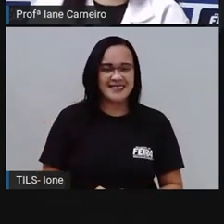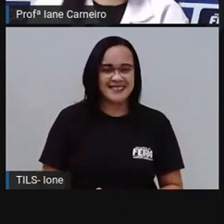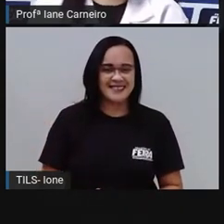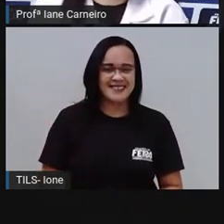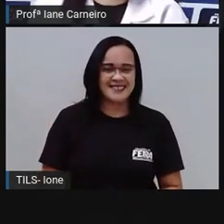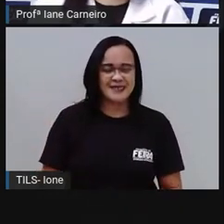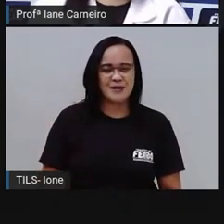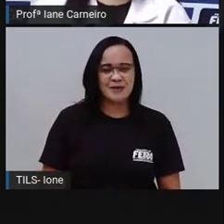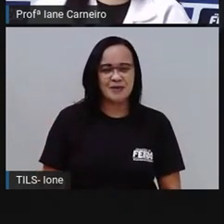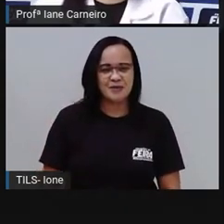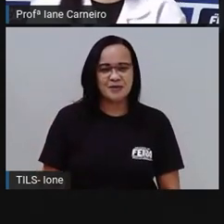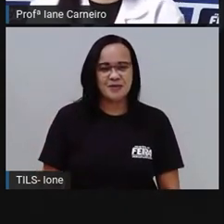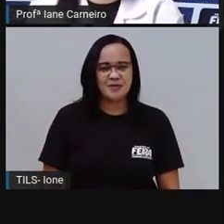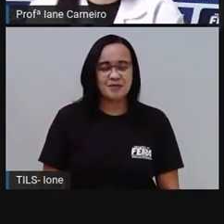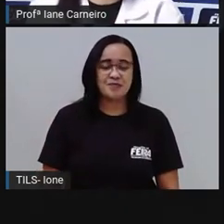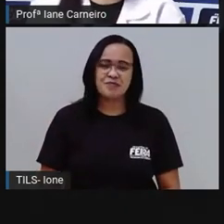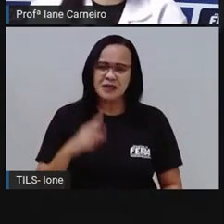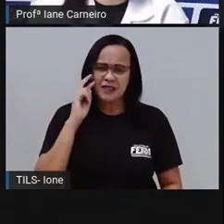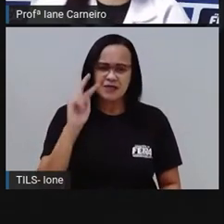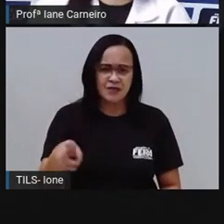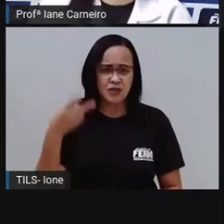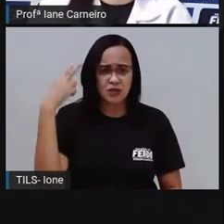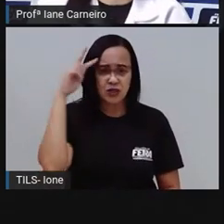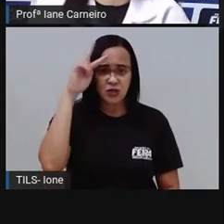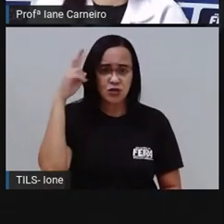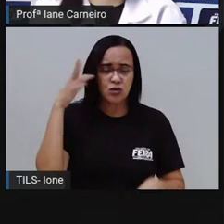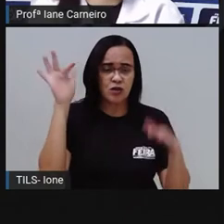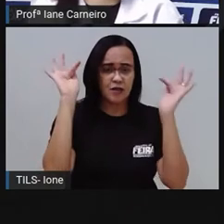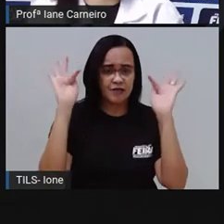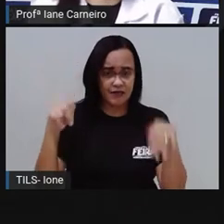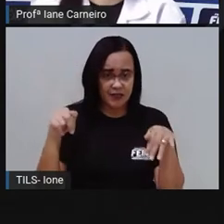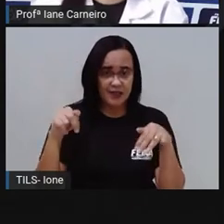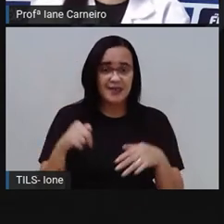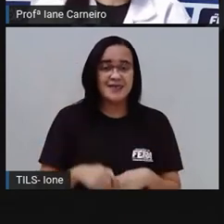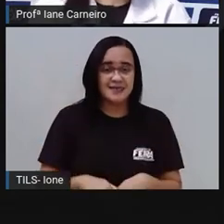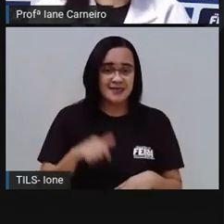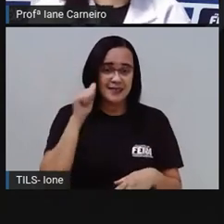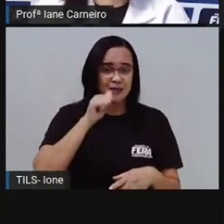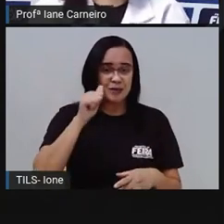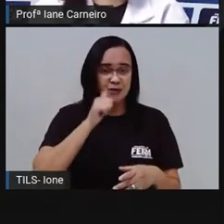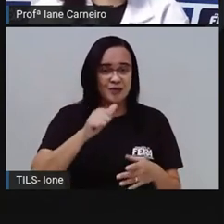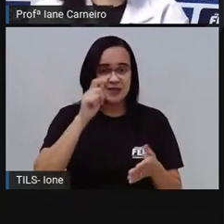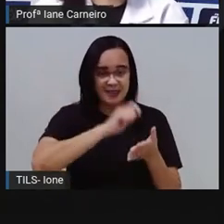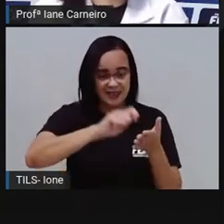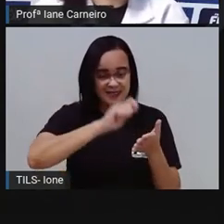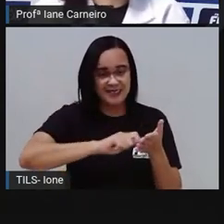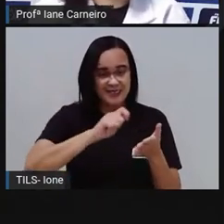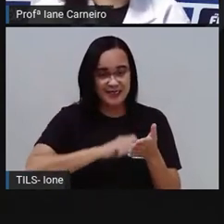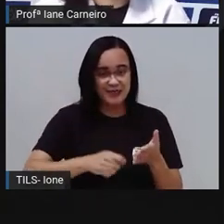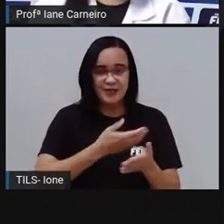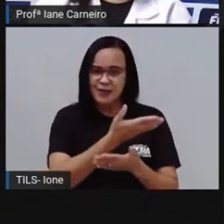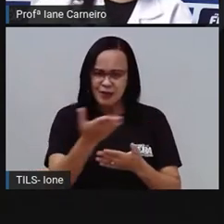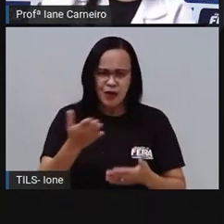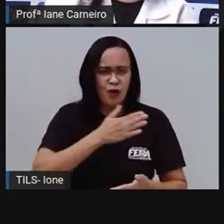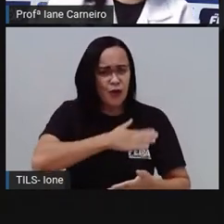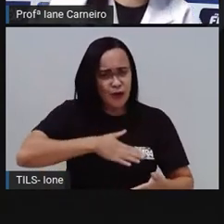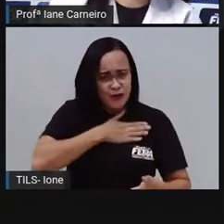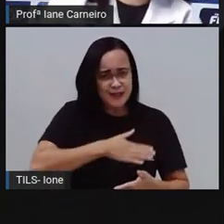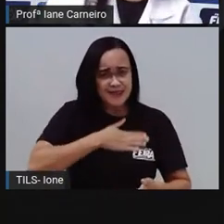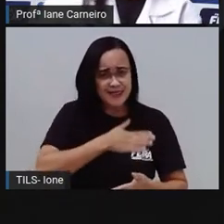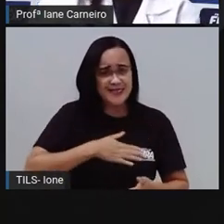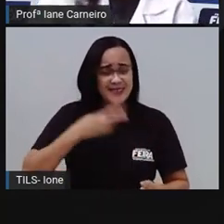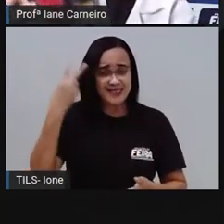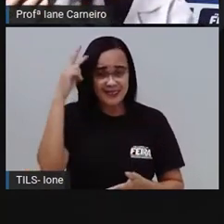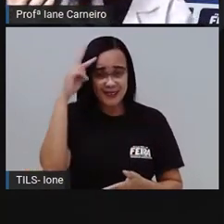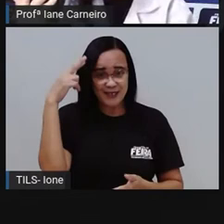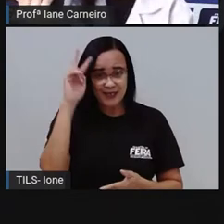Olha só a história, o final da história aí, né? De Ângela Lago. E aí, vocês curtiram a história? Né? O